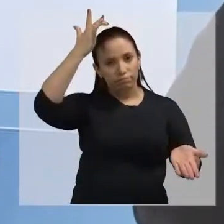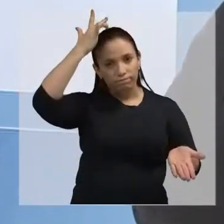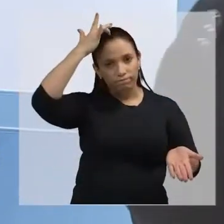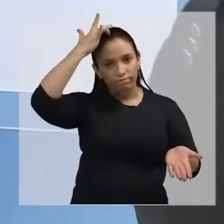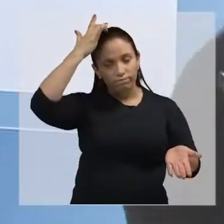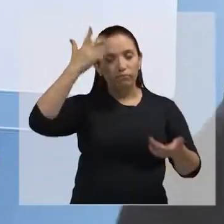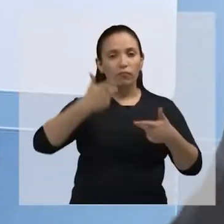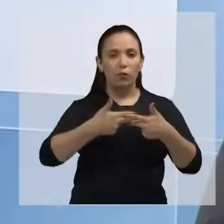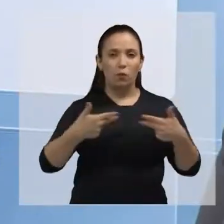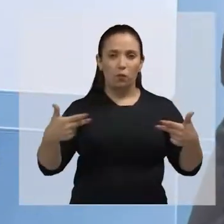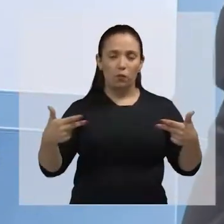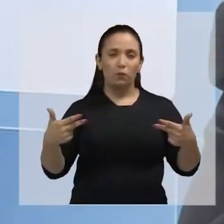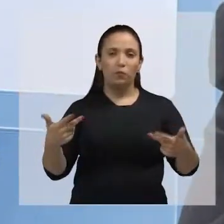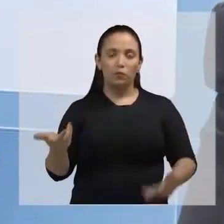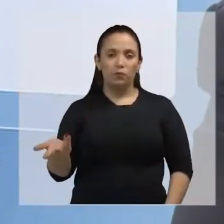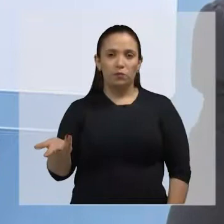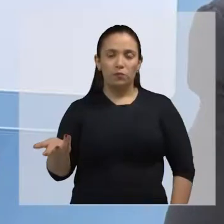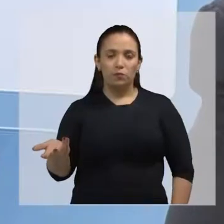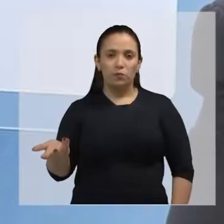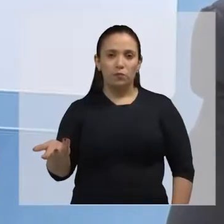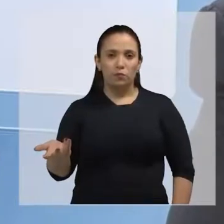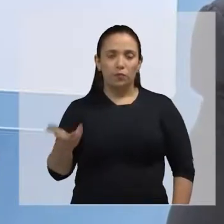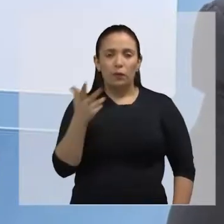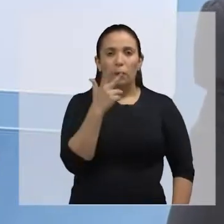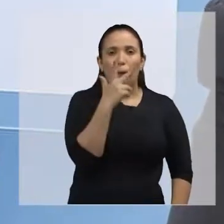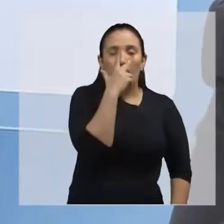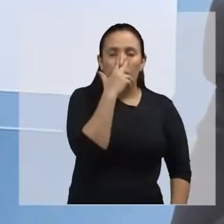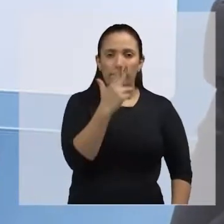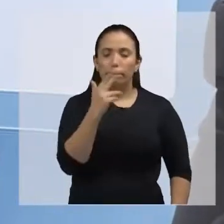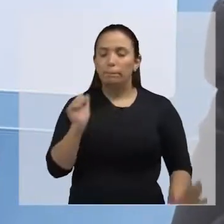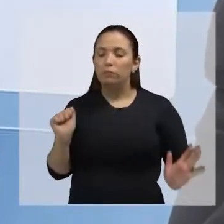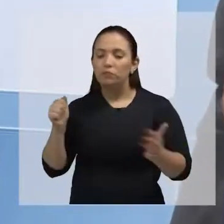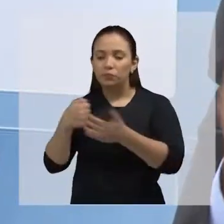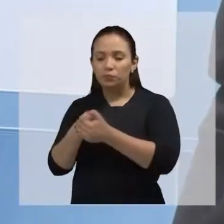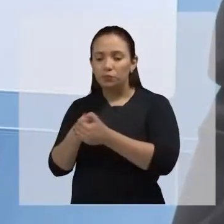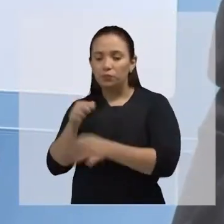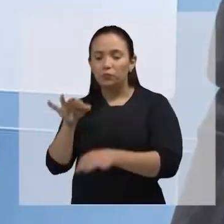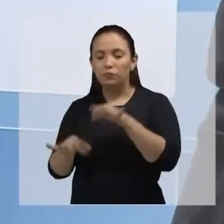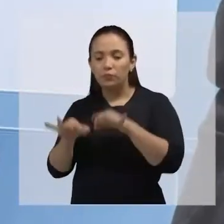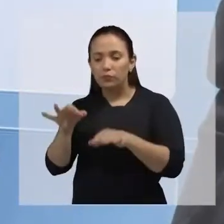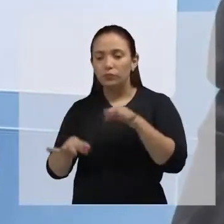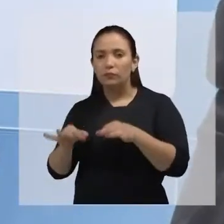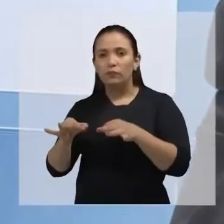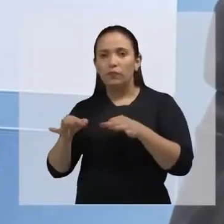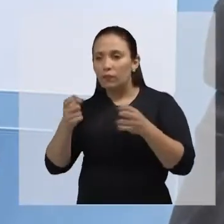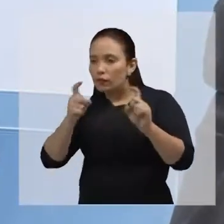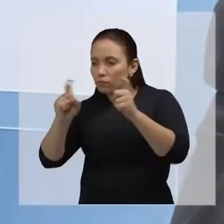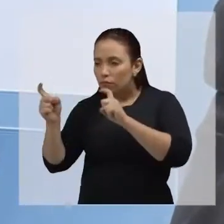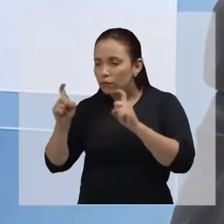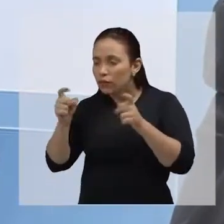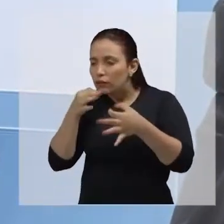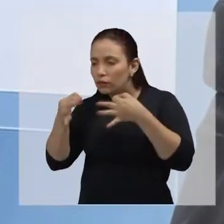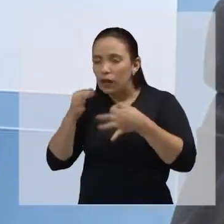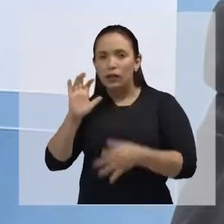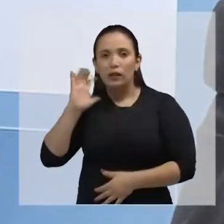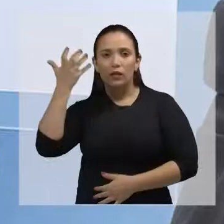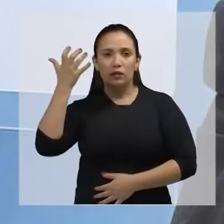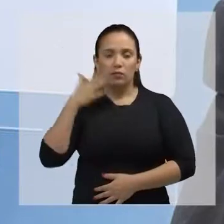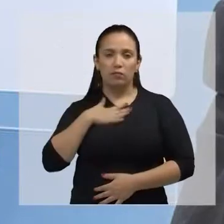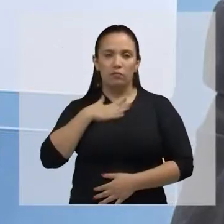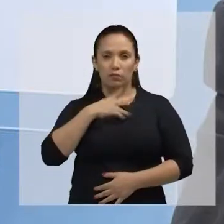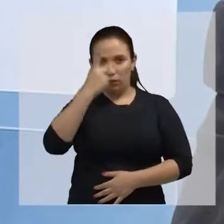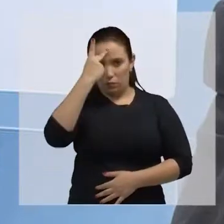câmeras, menino. Deixa aqui no making off, fecha as câmeras e vamos decidir aqui de acordo com o nosso